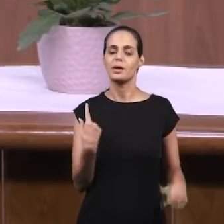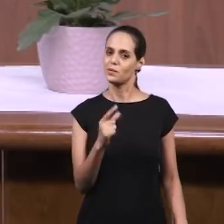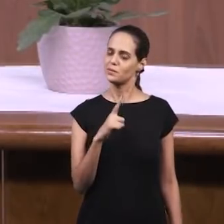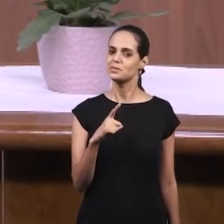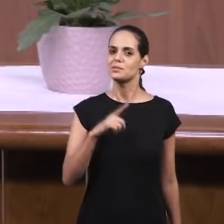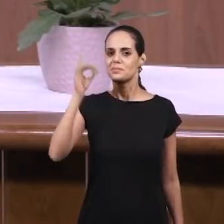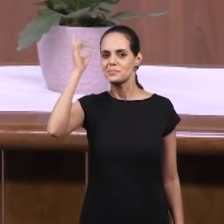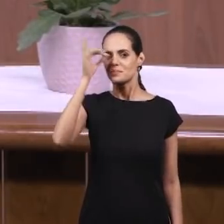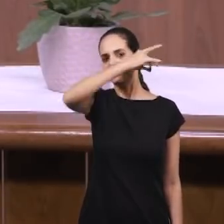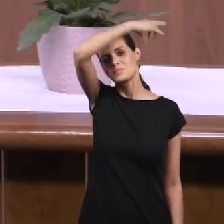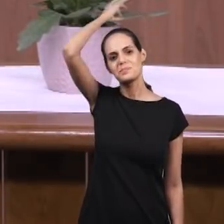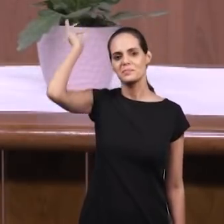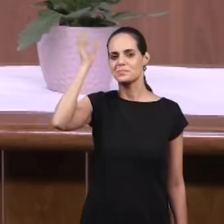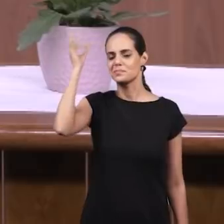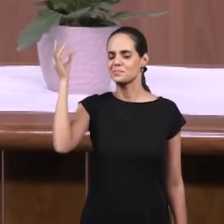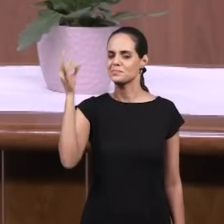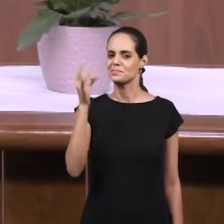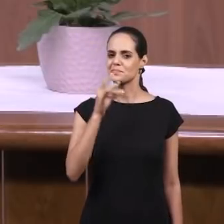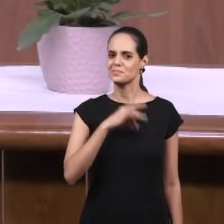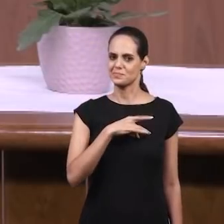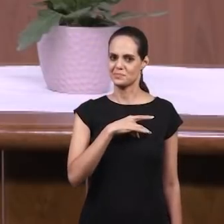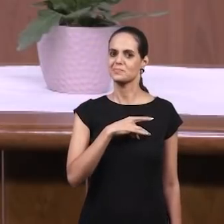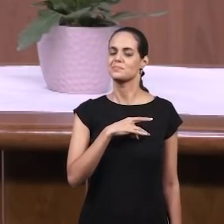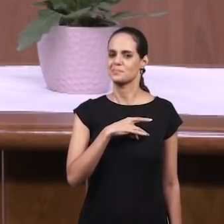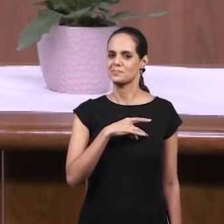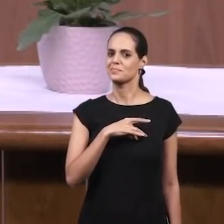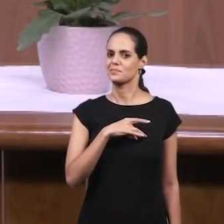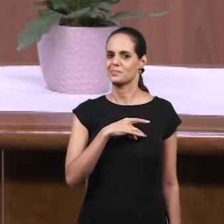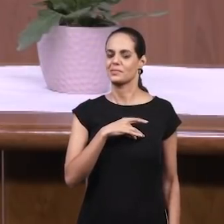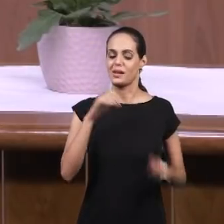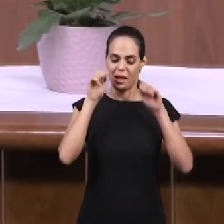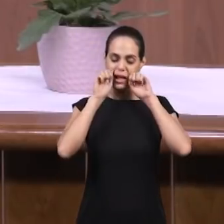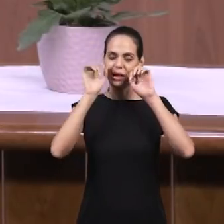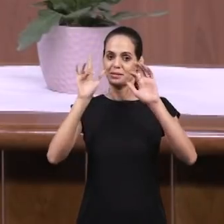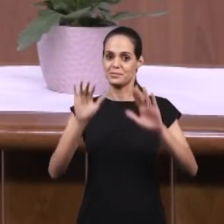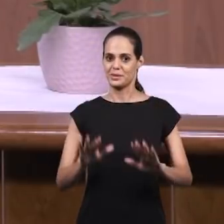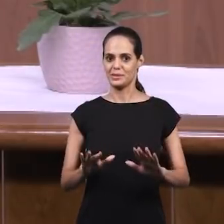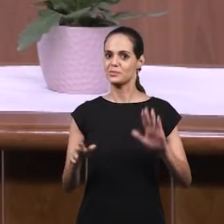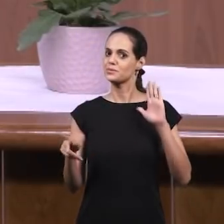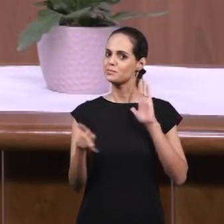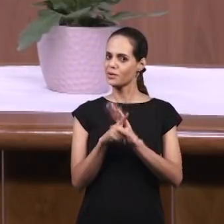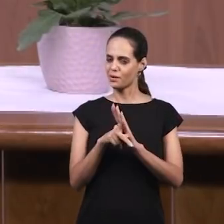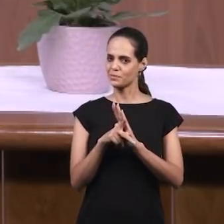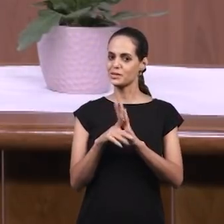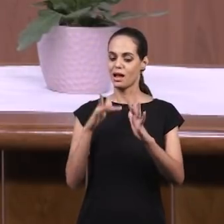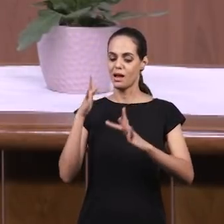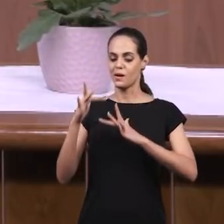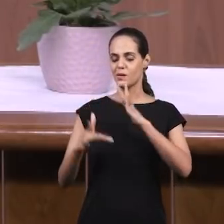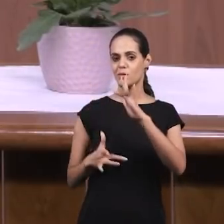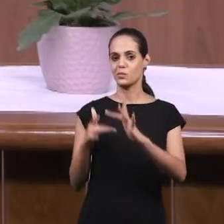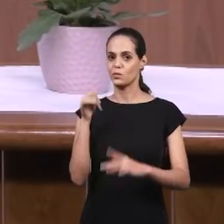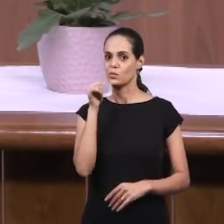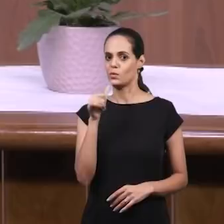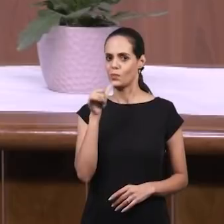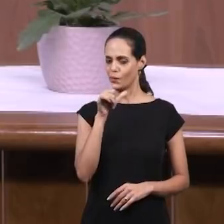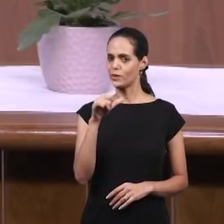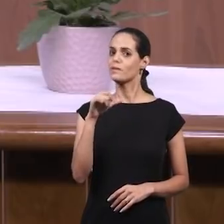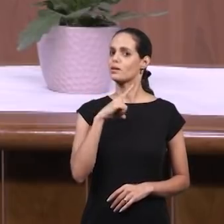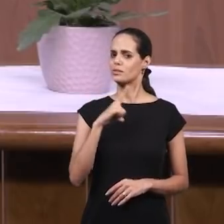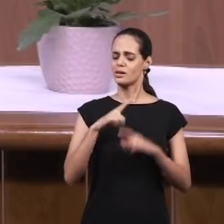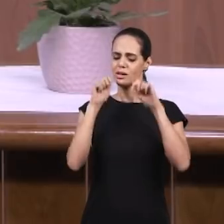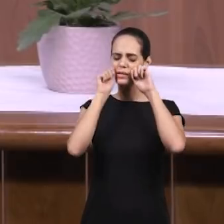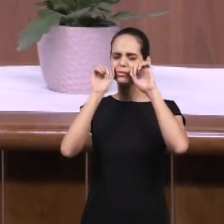o fruto do Espírito. A igreja, a noiva que vai subir para o encontro com Jesus, é a noiva que traz